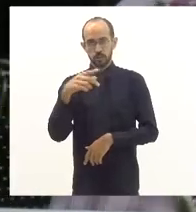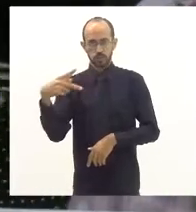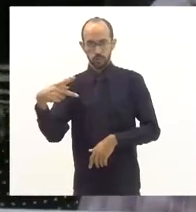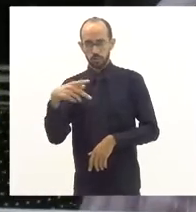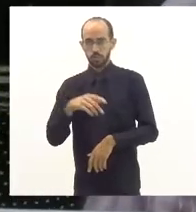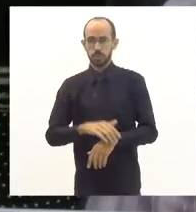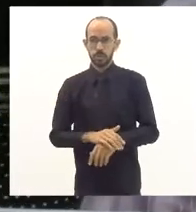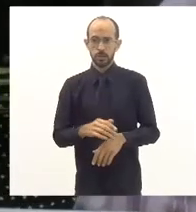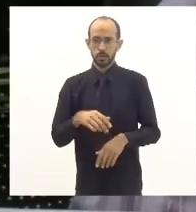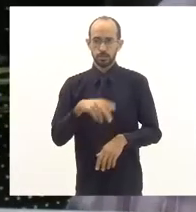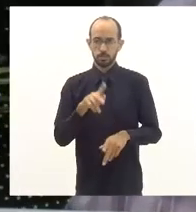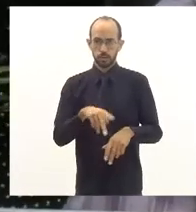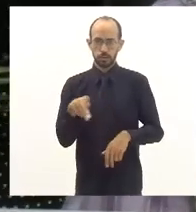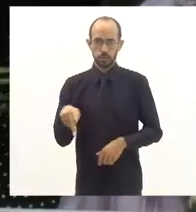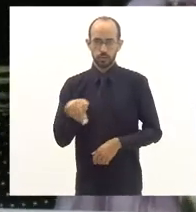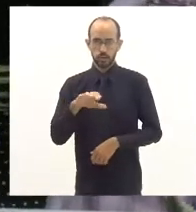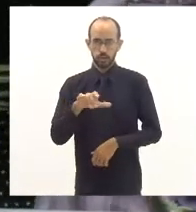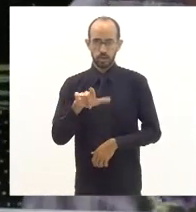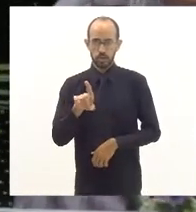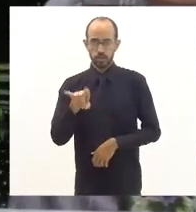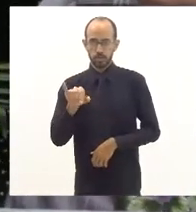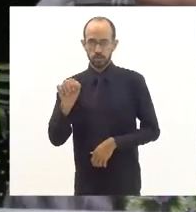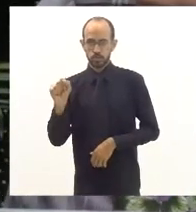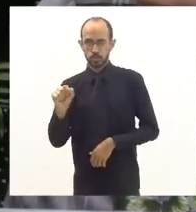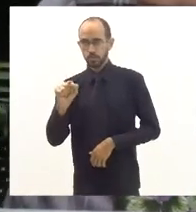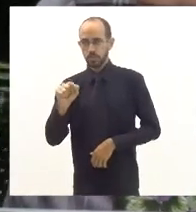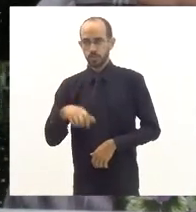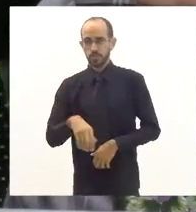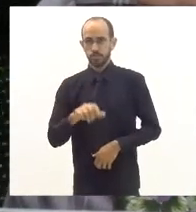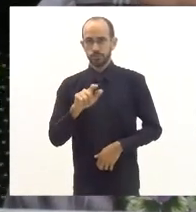conosco. Professora Cláudia Gonçalves de Lima,